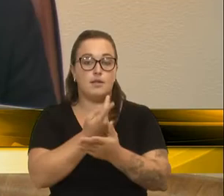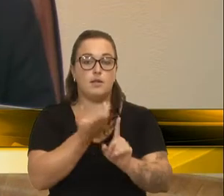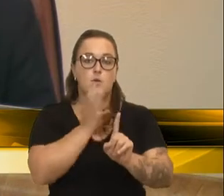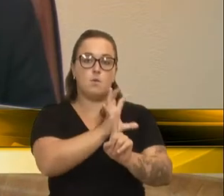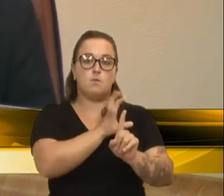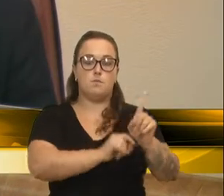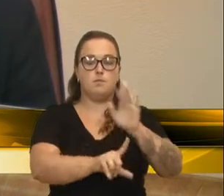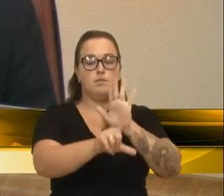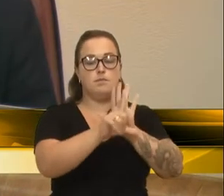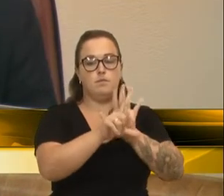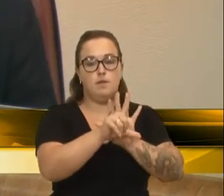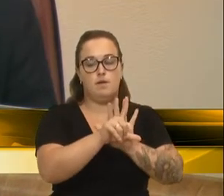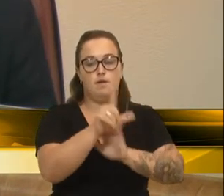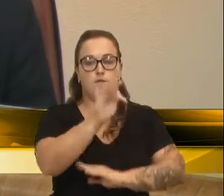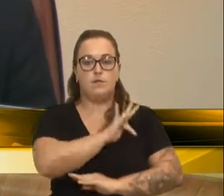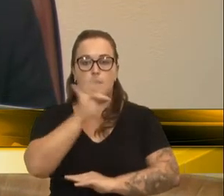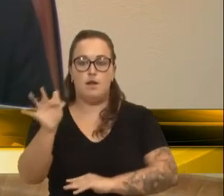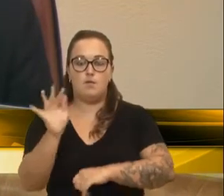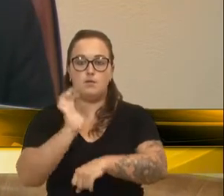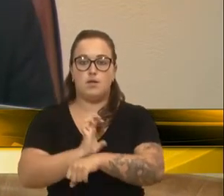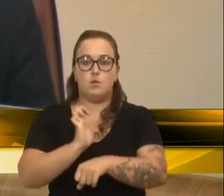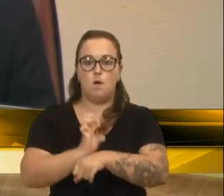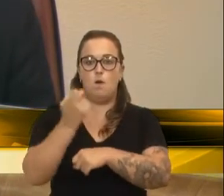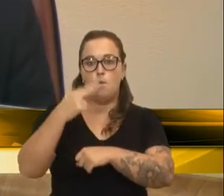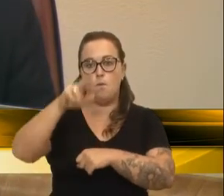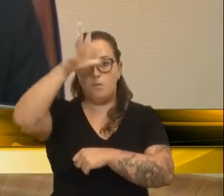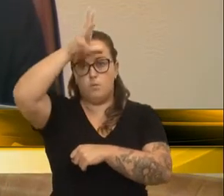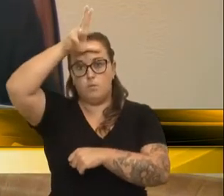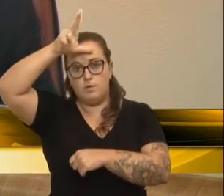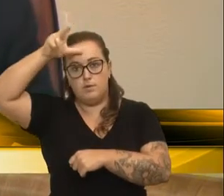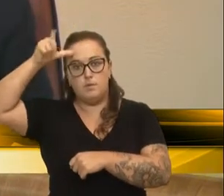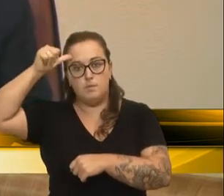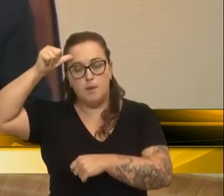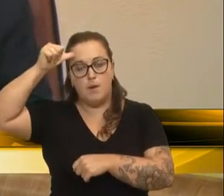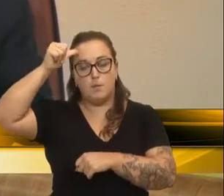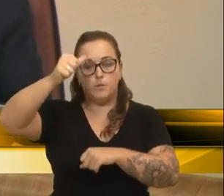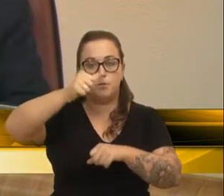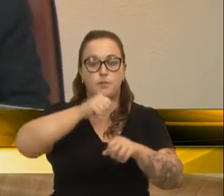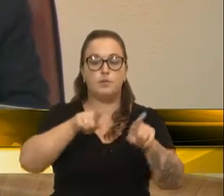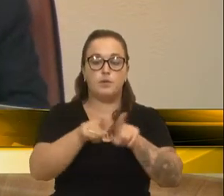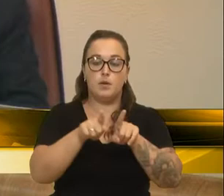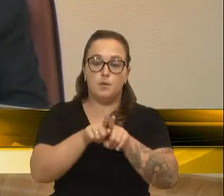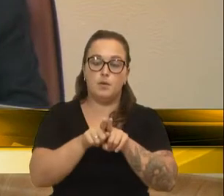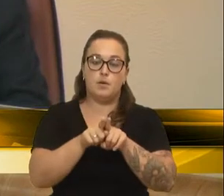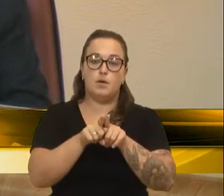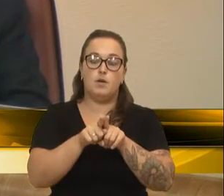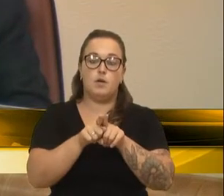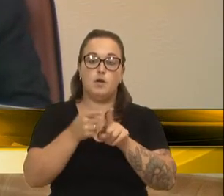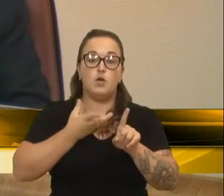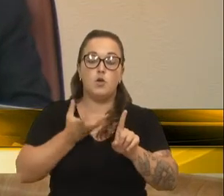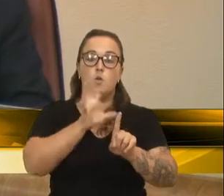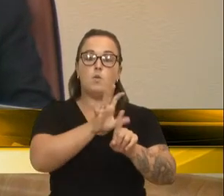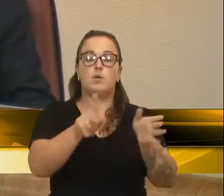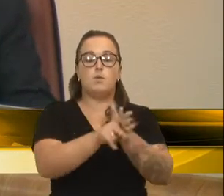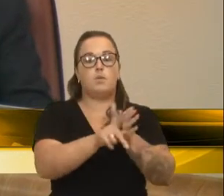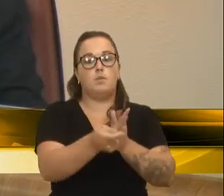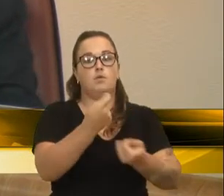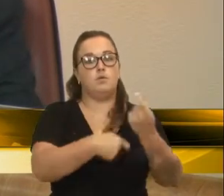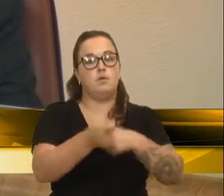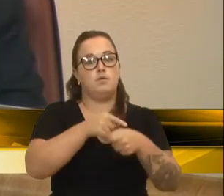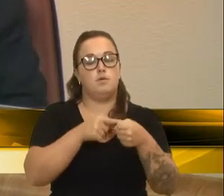Federal, Estadual, a Lei Orgânica e, 2 pontos, inciso 3º, a probidade da administração.